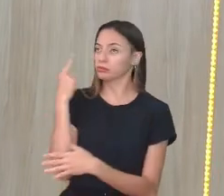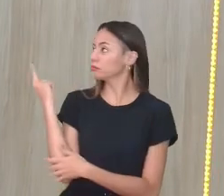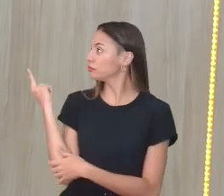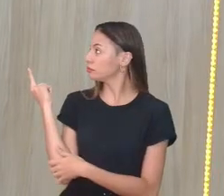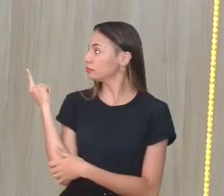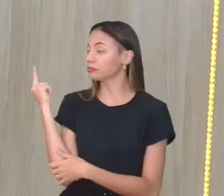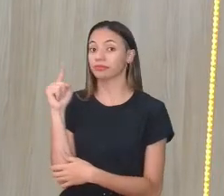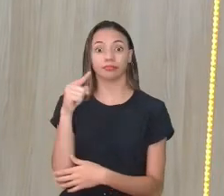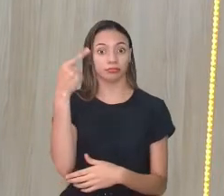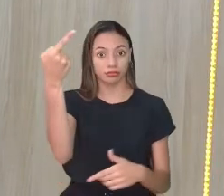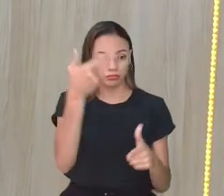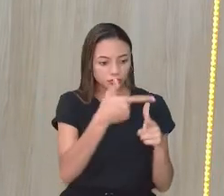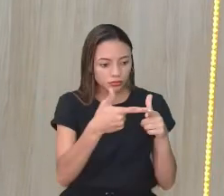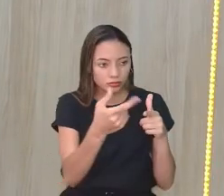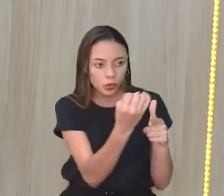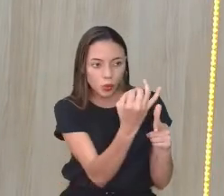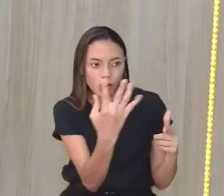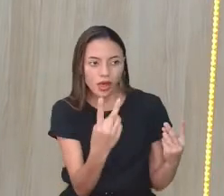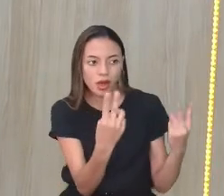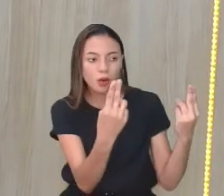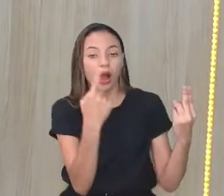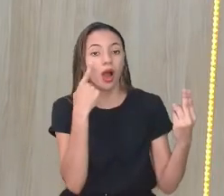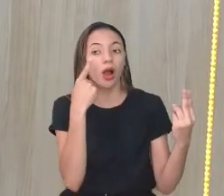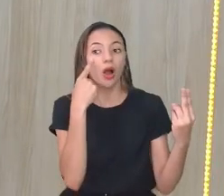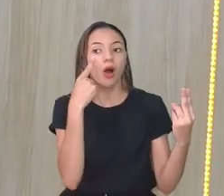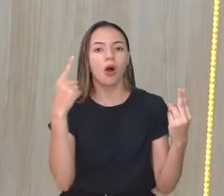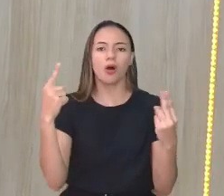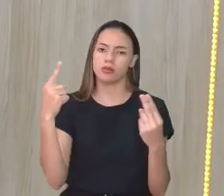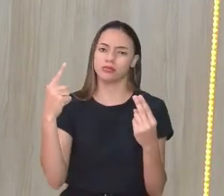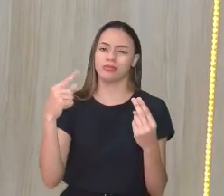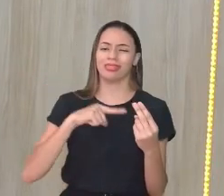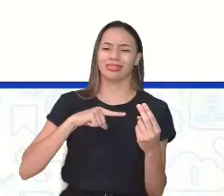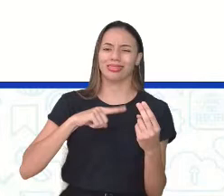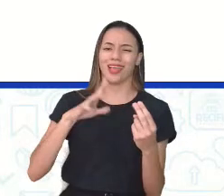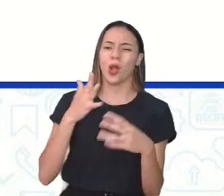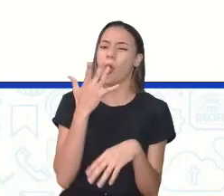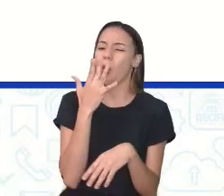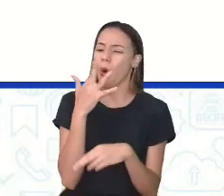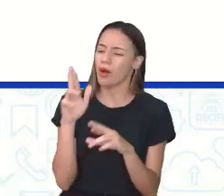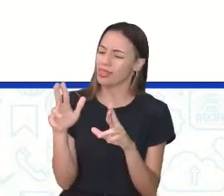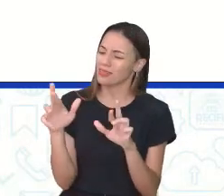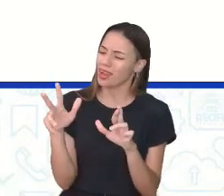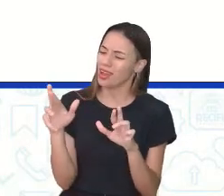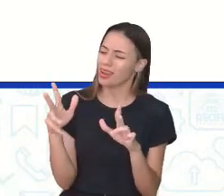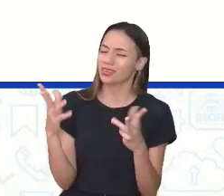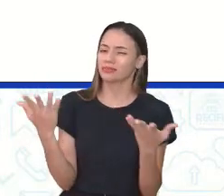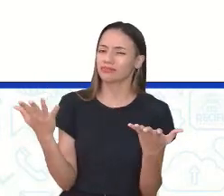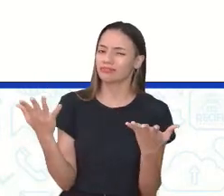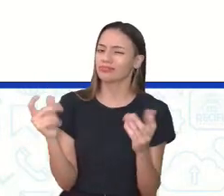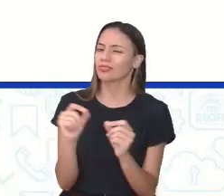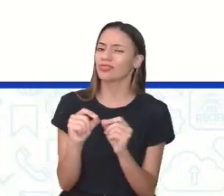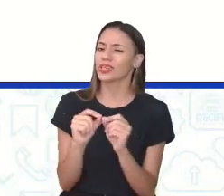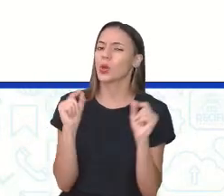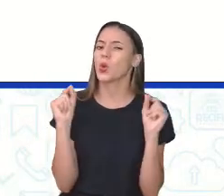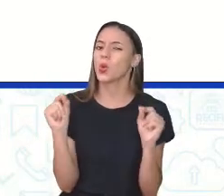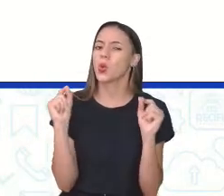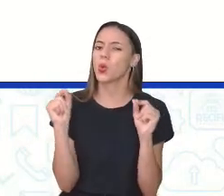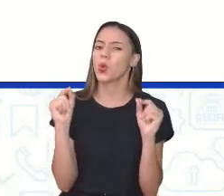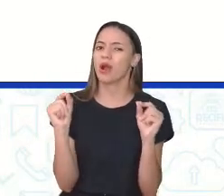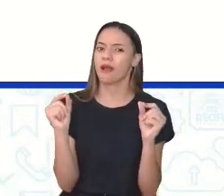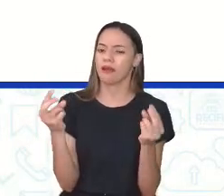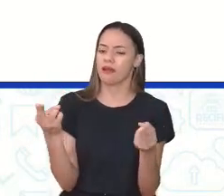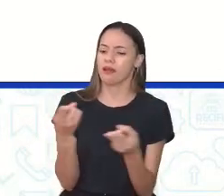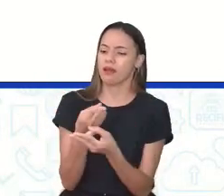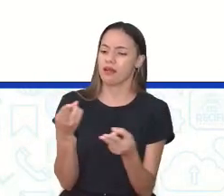de dividida, você observa que aquelas figuras têm uma parte de uma cor, tem uma parte de outra, e o que a gente vai fazer com essa